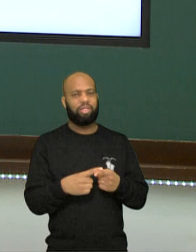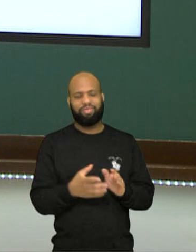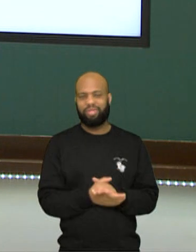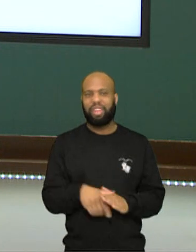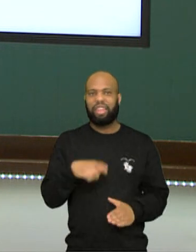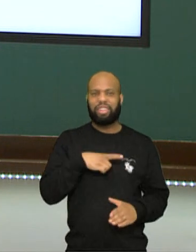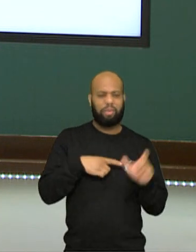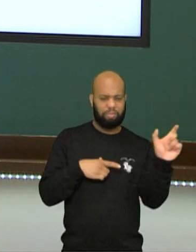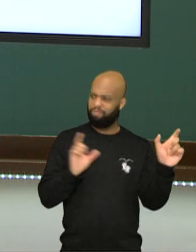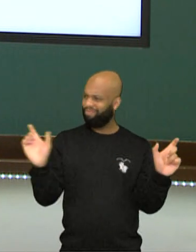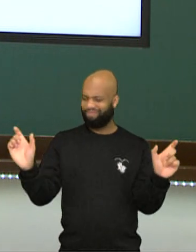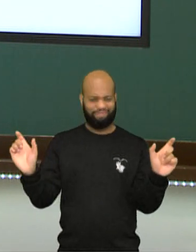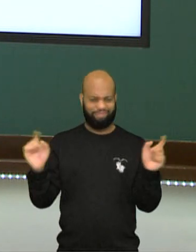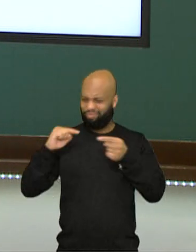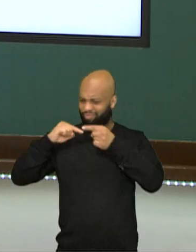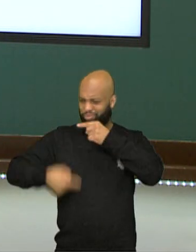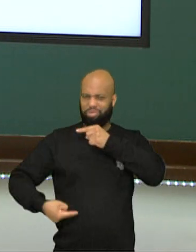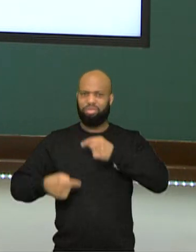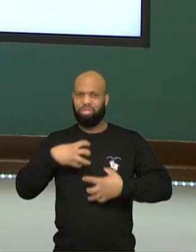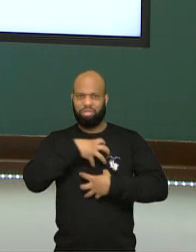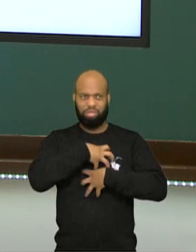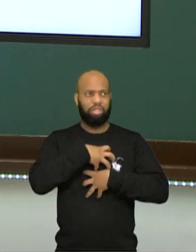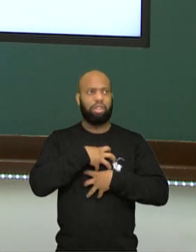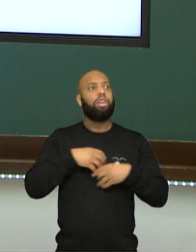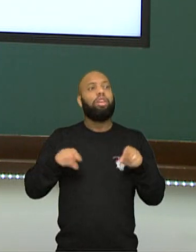as ideias estão também